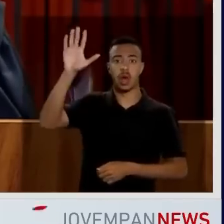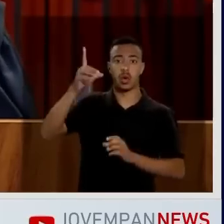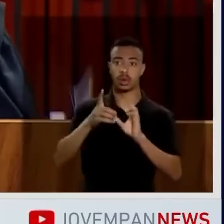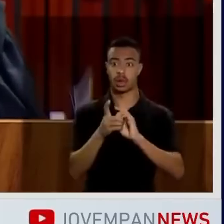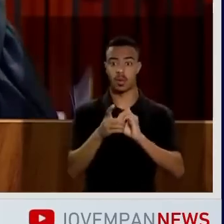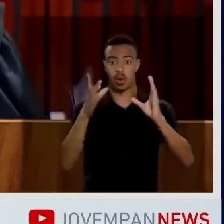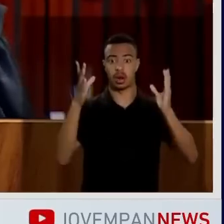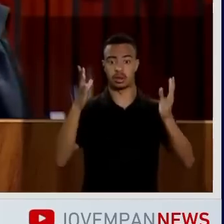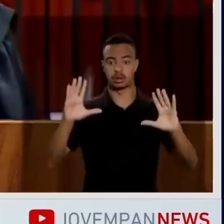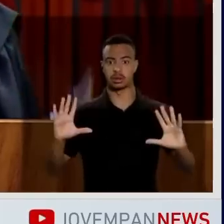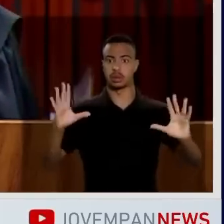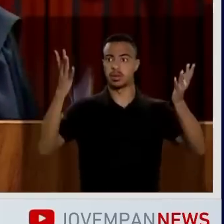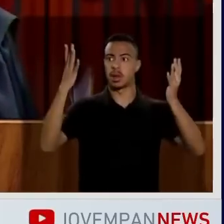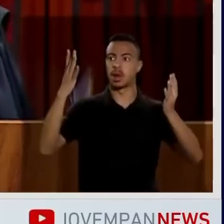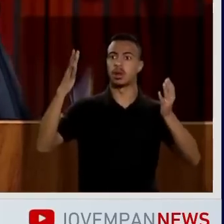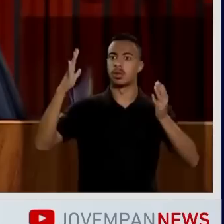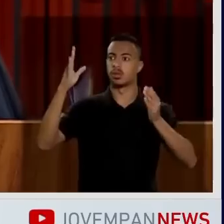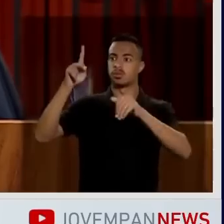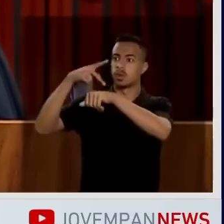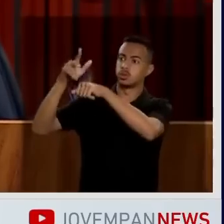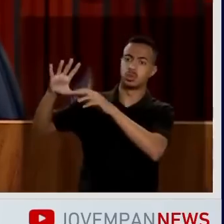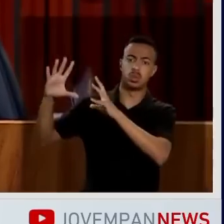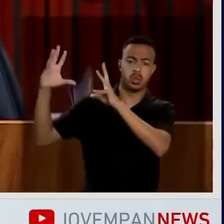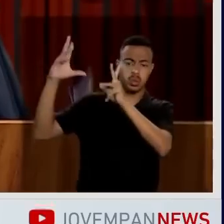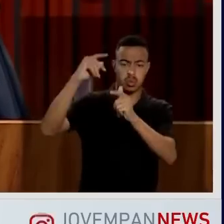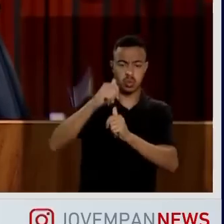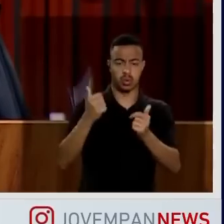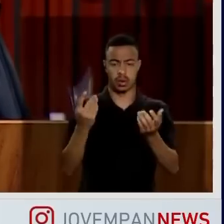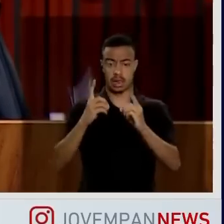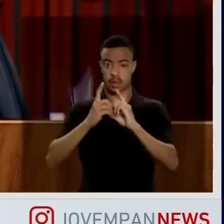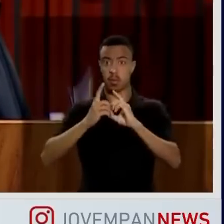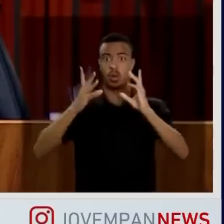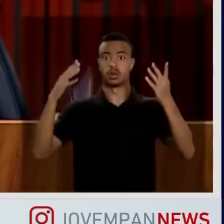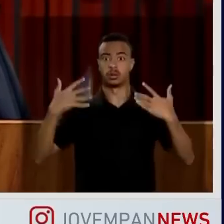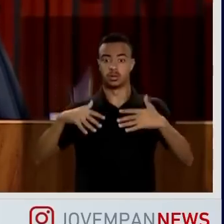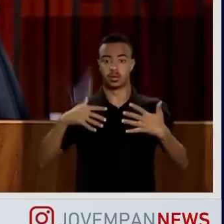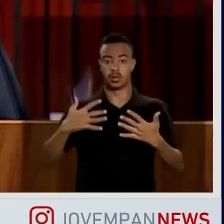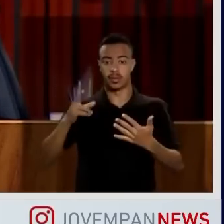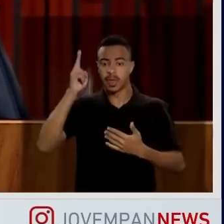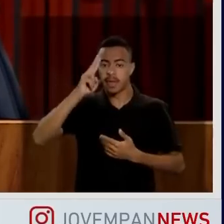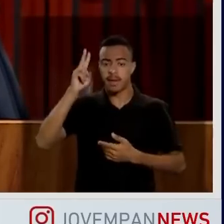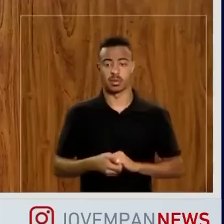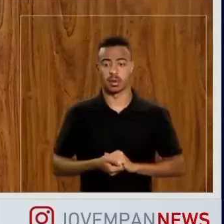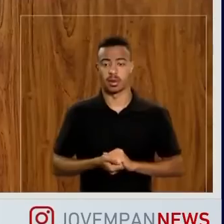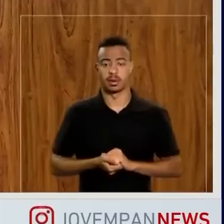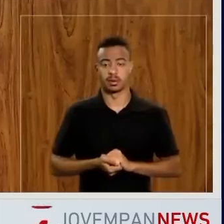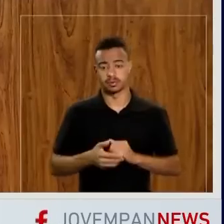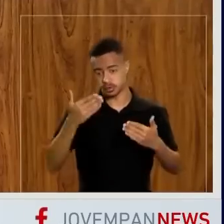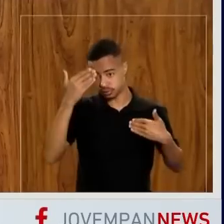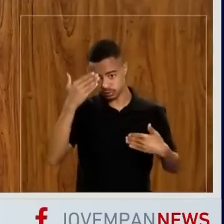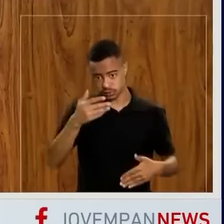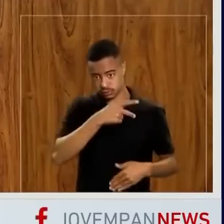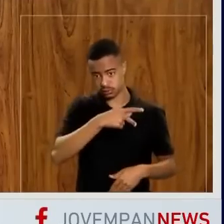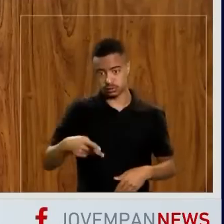falta de educação. Claro, pelo amor de Deus. Mas aí, nós temos que ver também o outro lado. O que que metade do STF tinha que